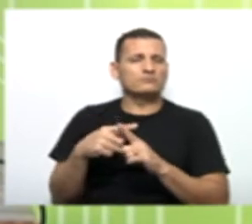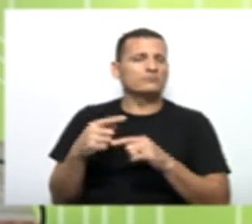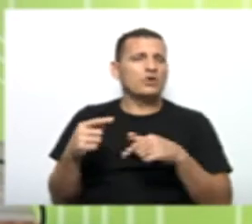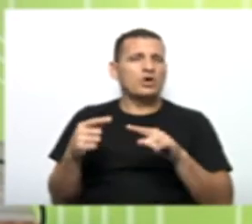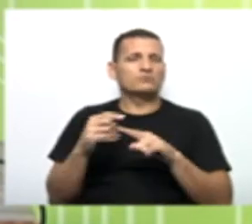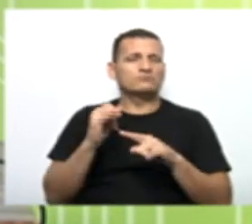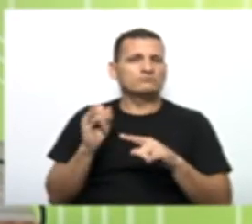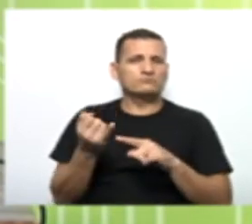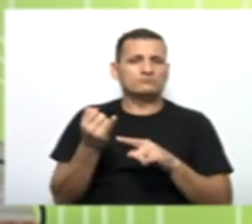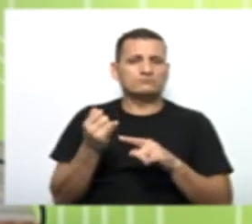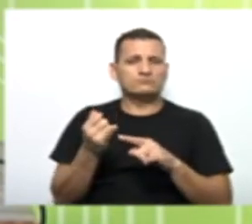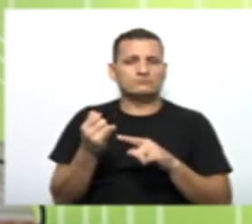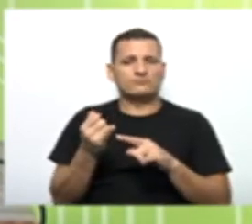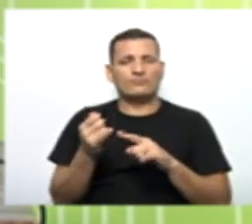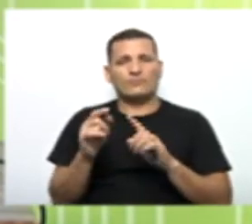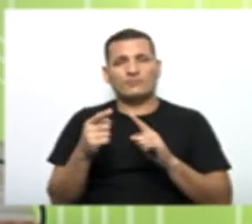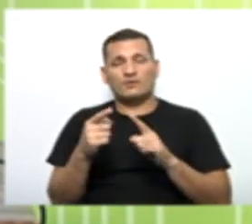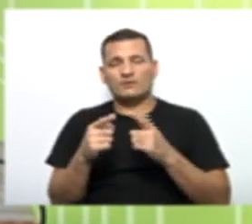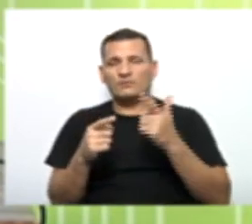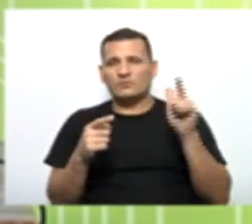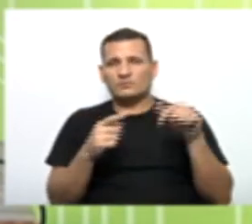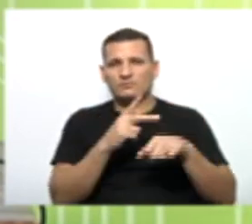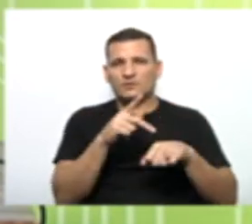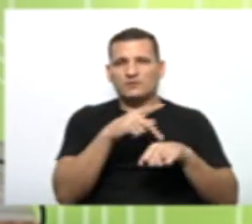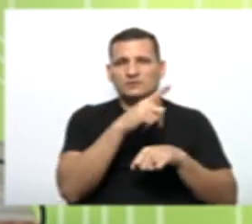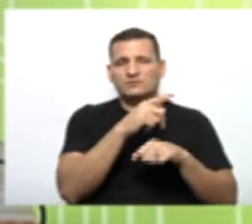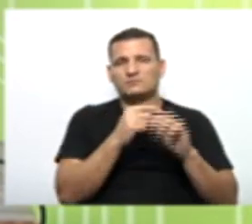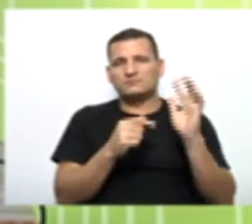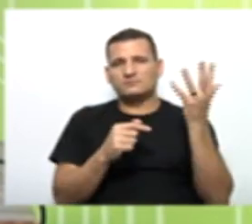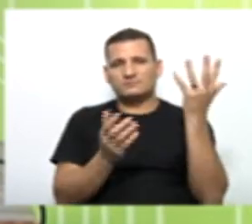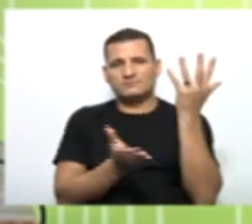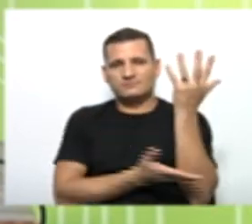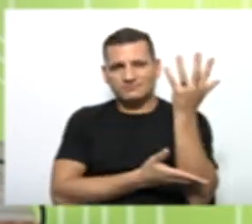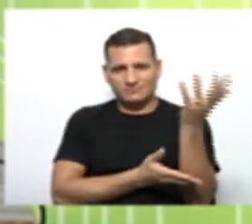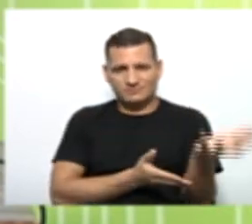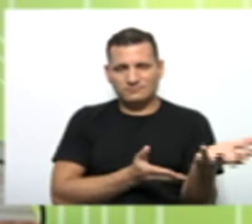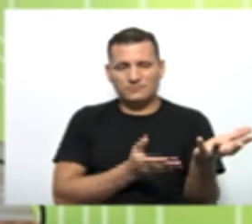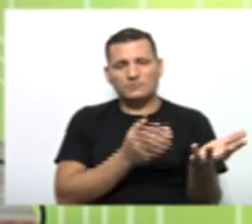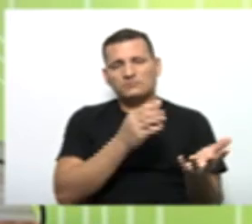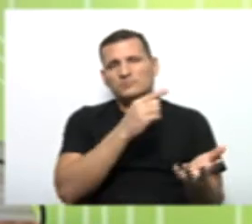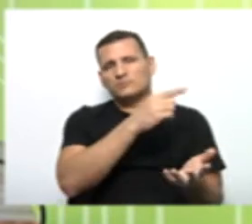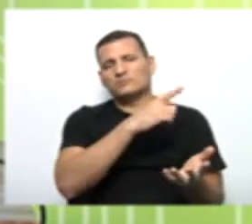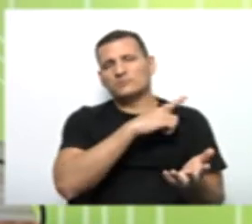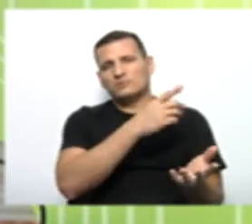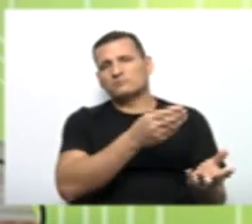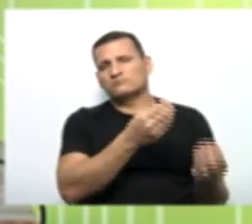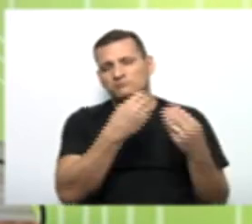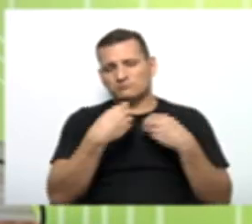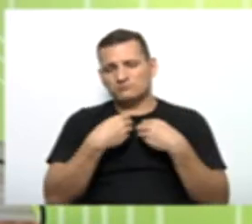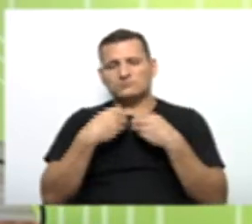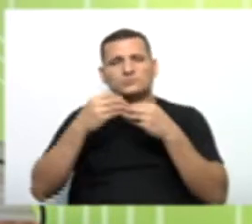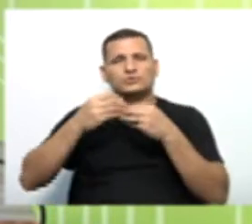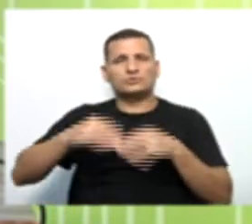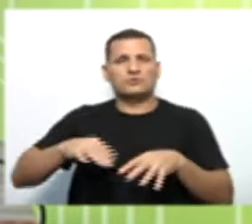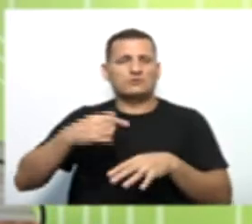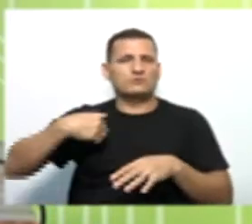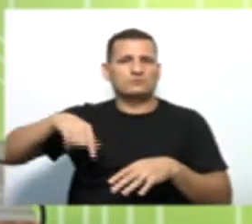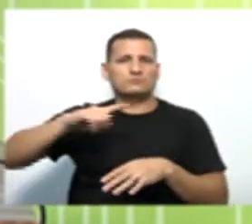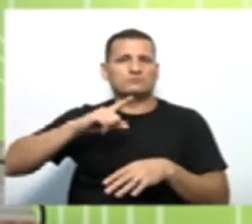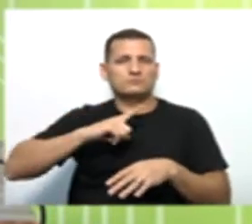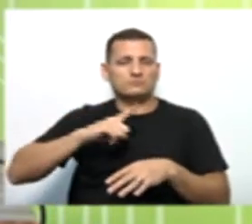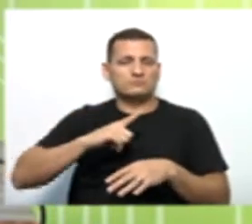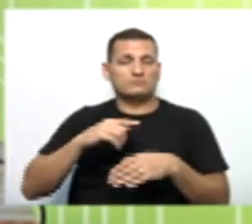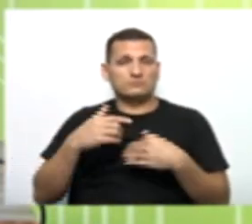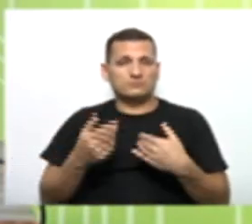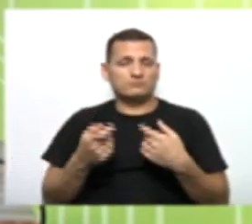desmatam, nós vamos sofrer os malefícios do desmatamento deles. Então, para isso, era necessário que os países